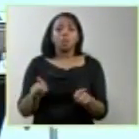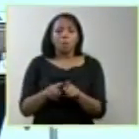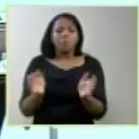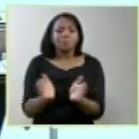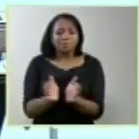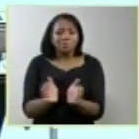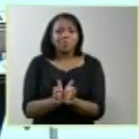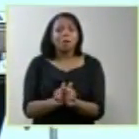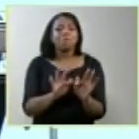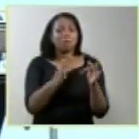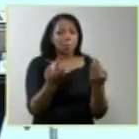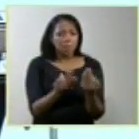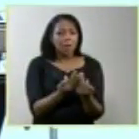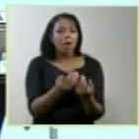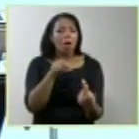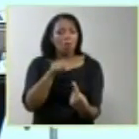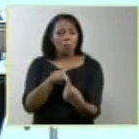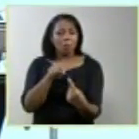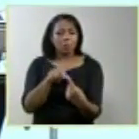familiar, concordância entre